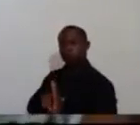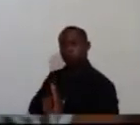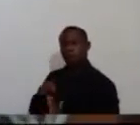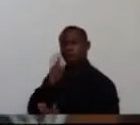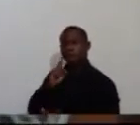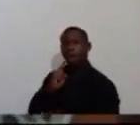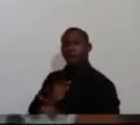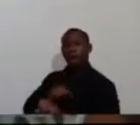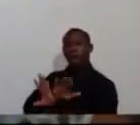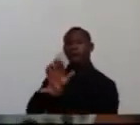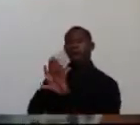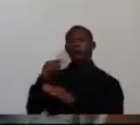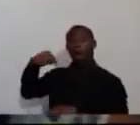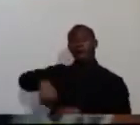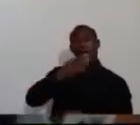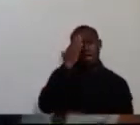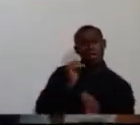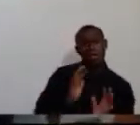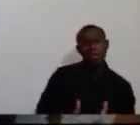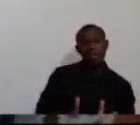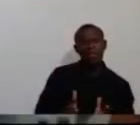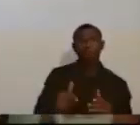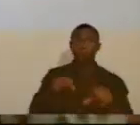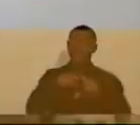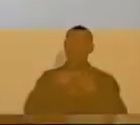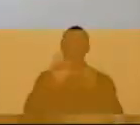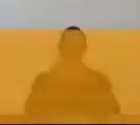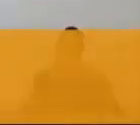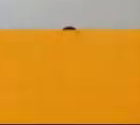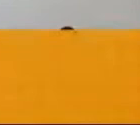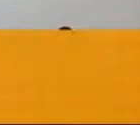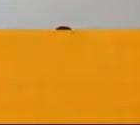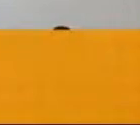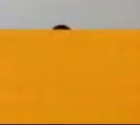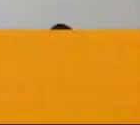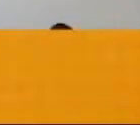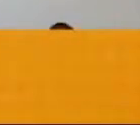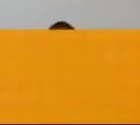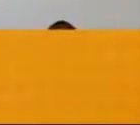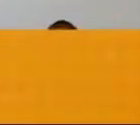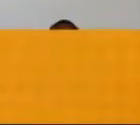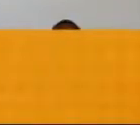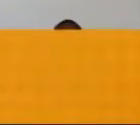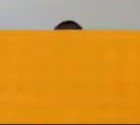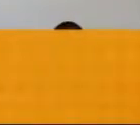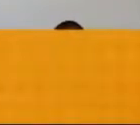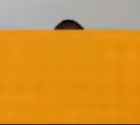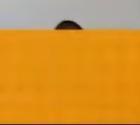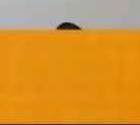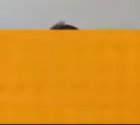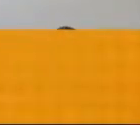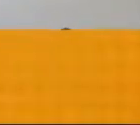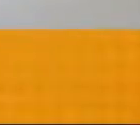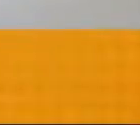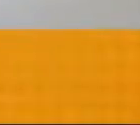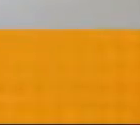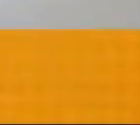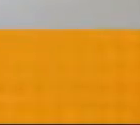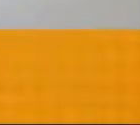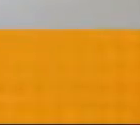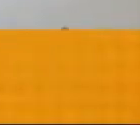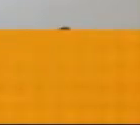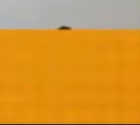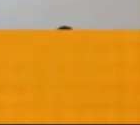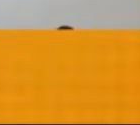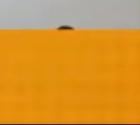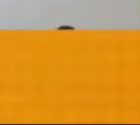pelo coronavírus. Acabaram de descobrir e a gente no Brasil já está sabendo dessa inovação, dessa tecnologia. Por quê?